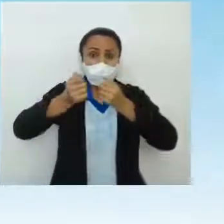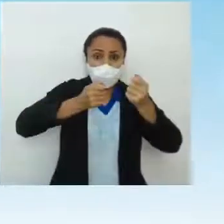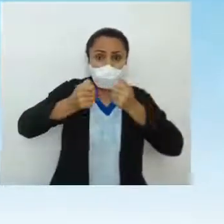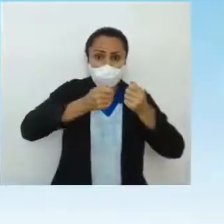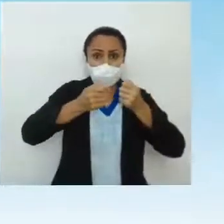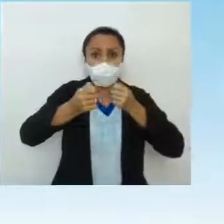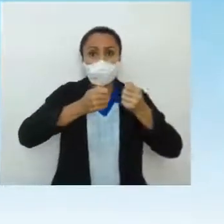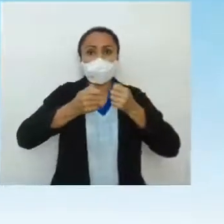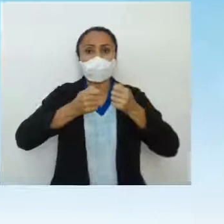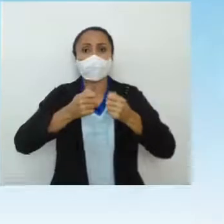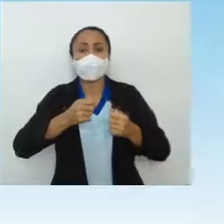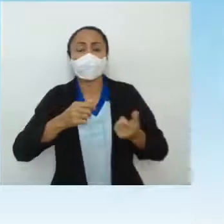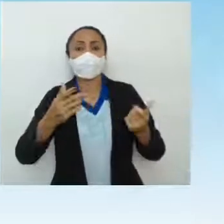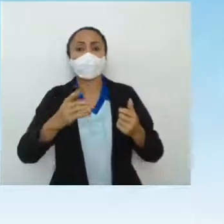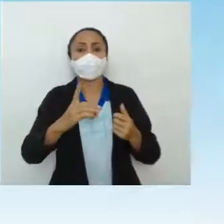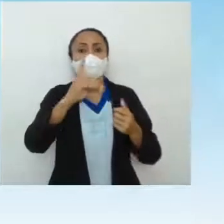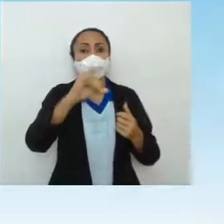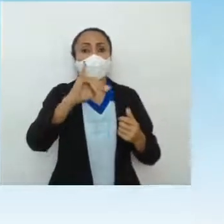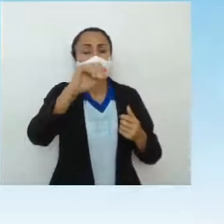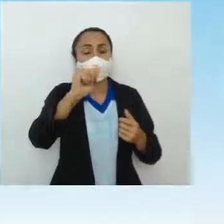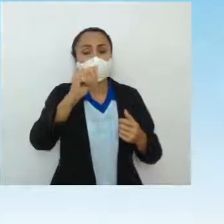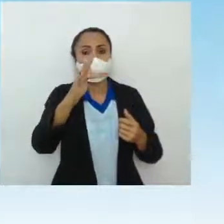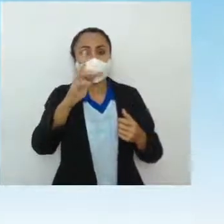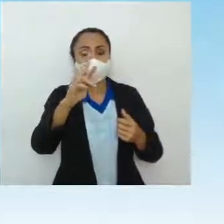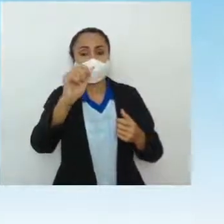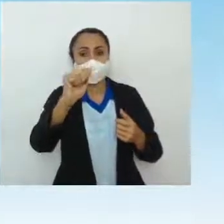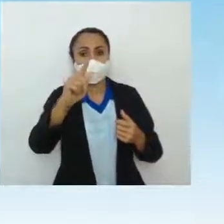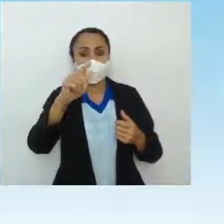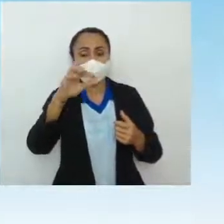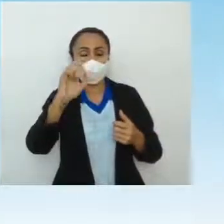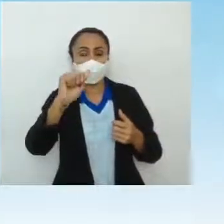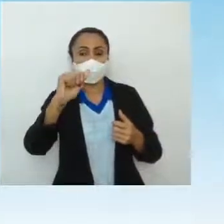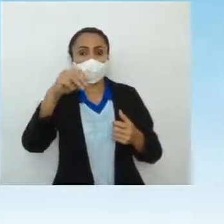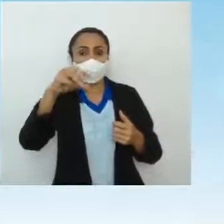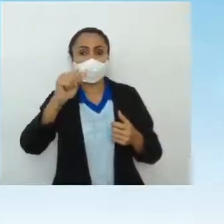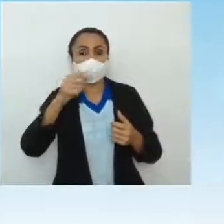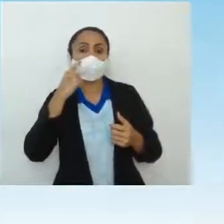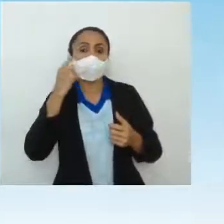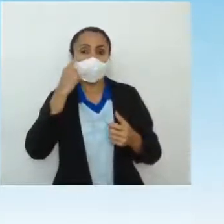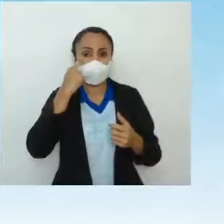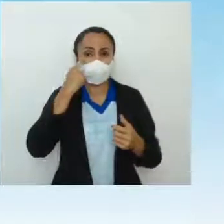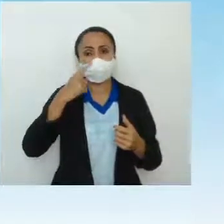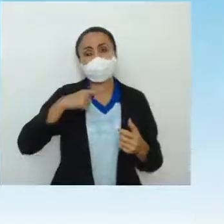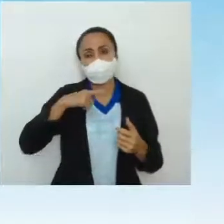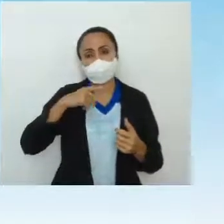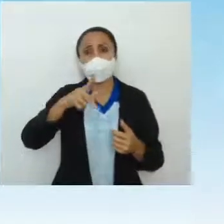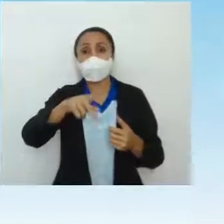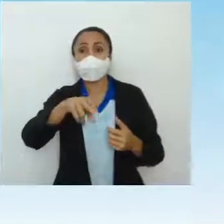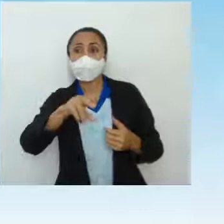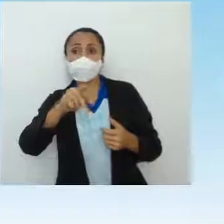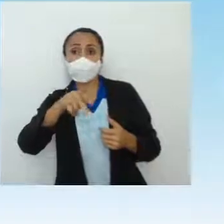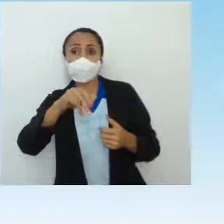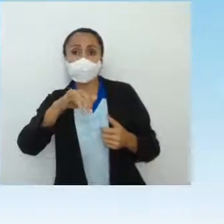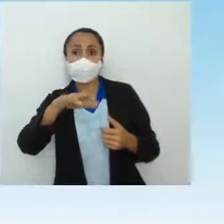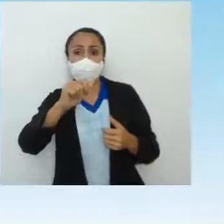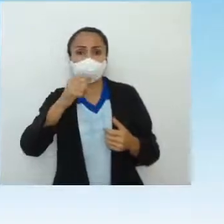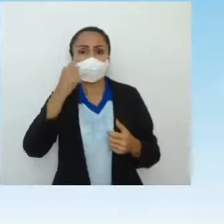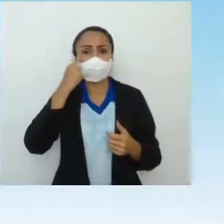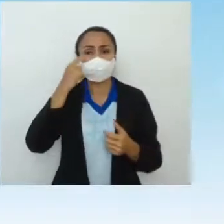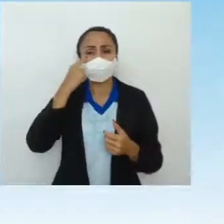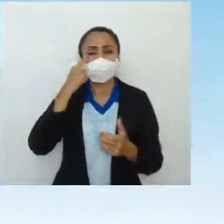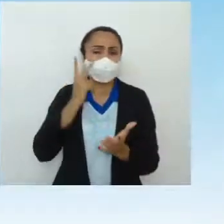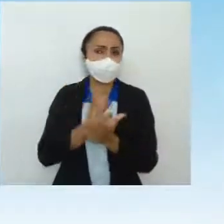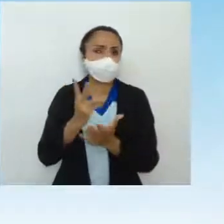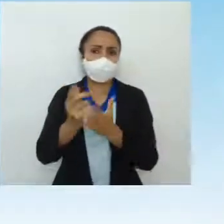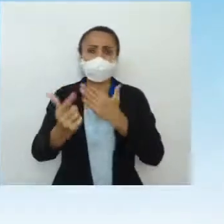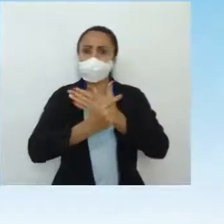pelo diafragma. Nos olhos temos a pupila, que cumpre ali com a mesma função do diafragma da